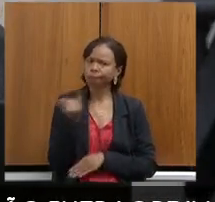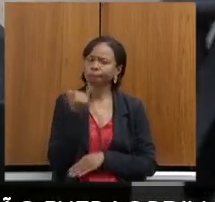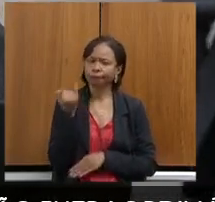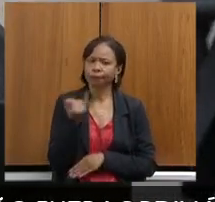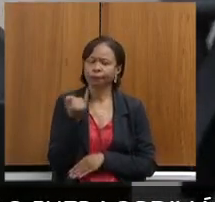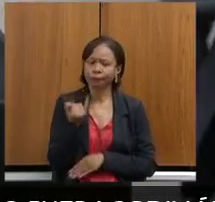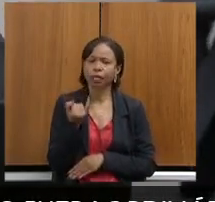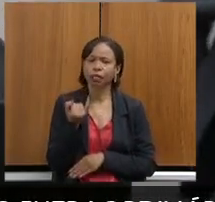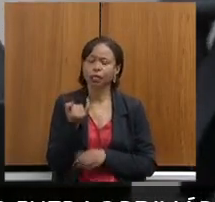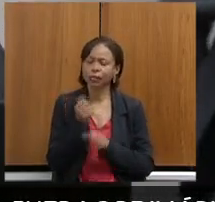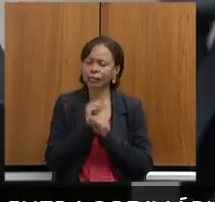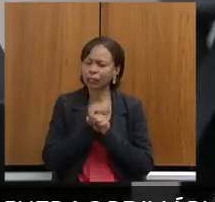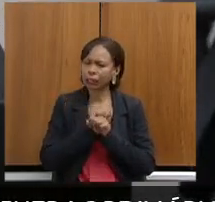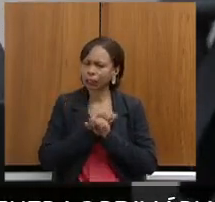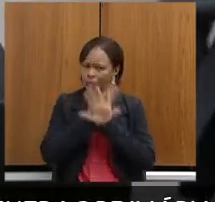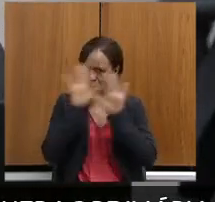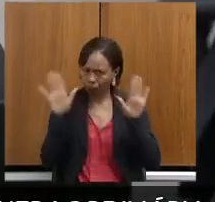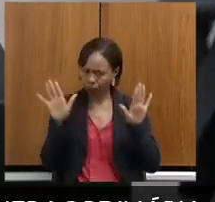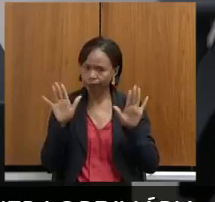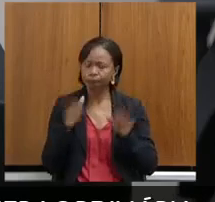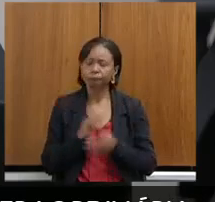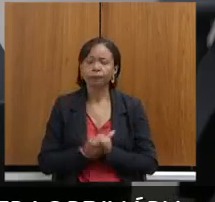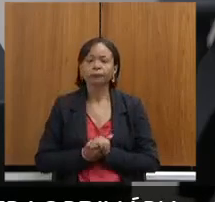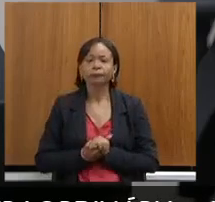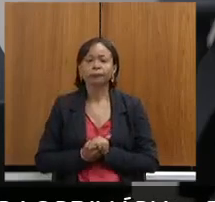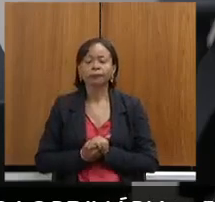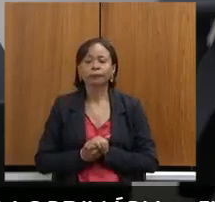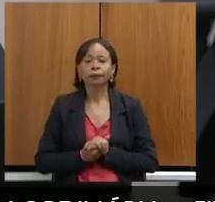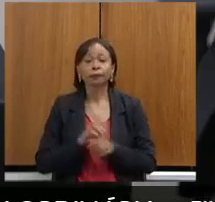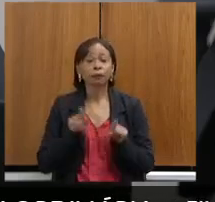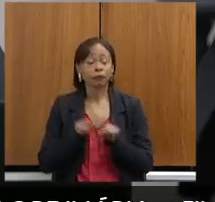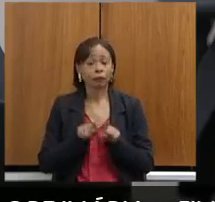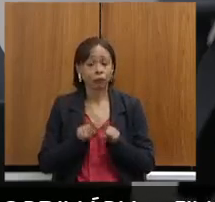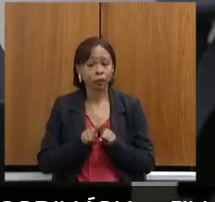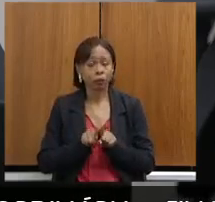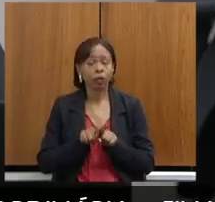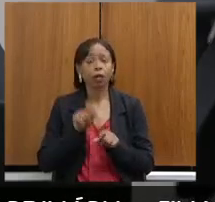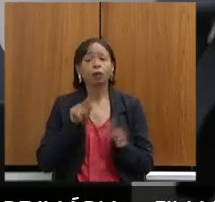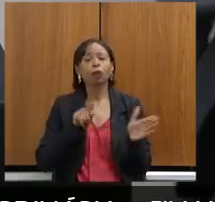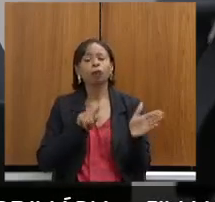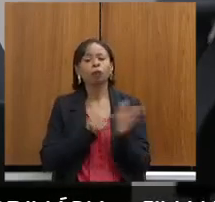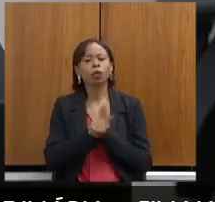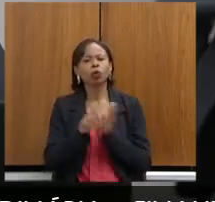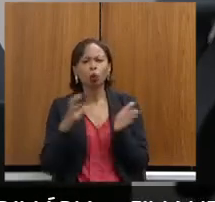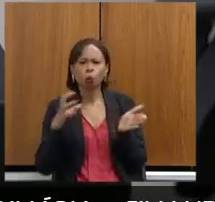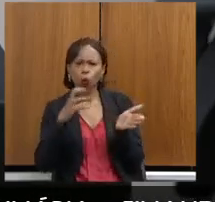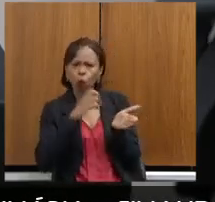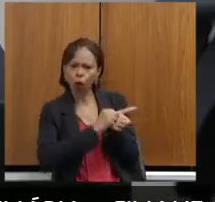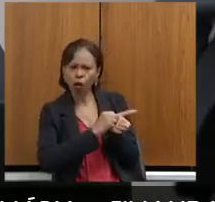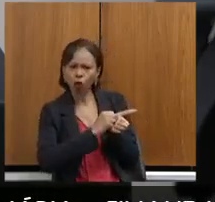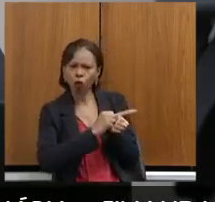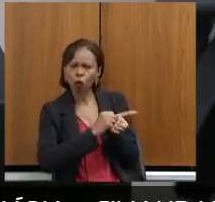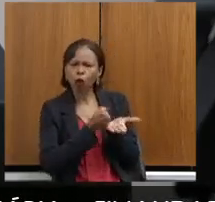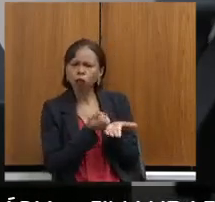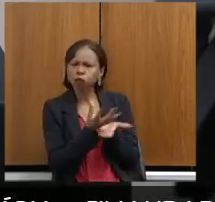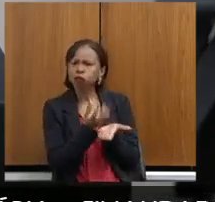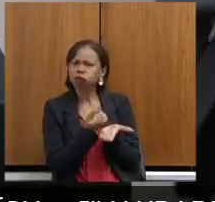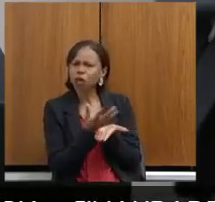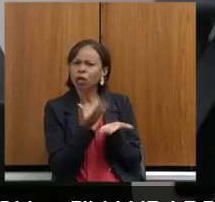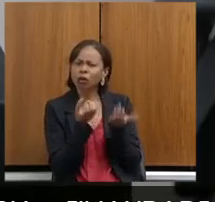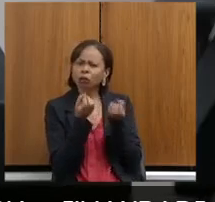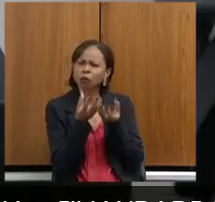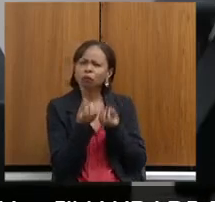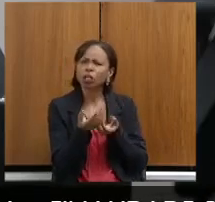eu diria explícita também se foi implementado o banco de dados com informações relativas é